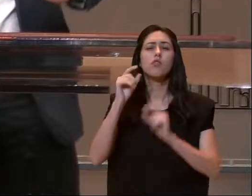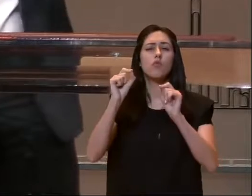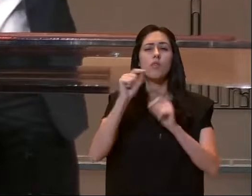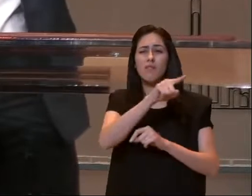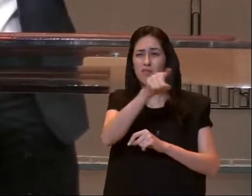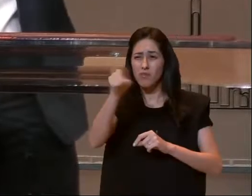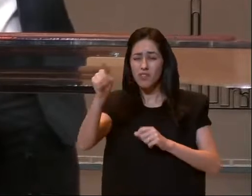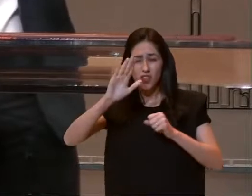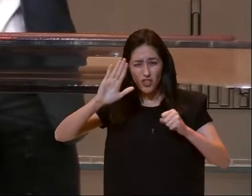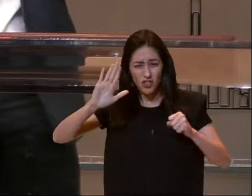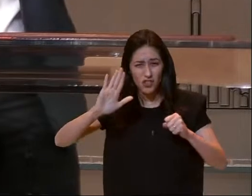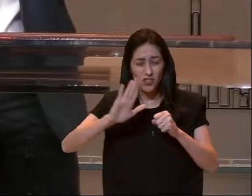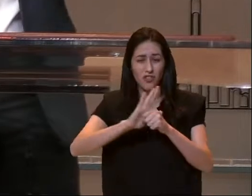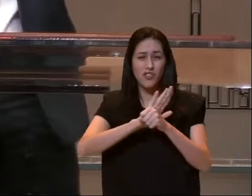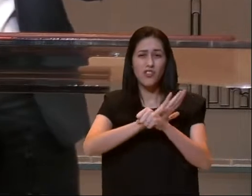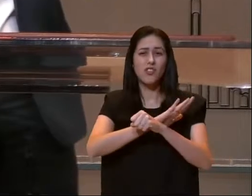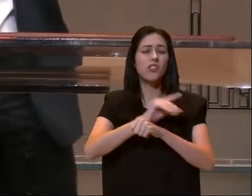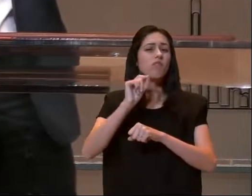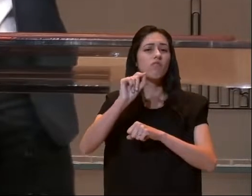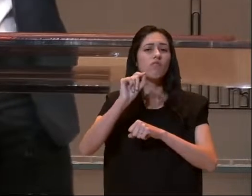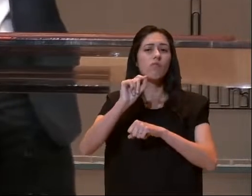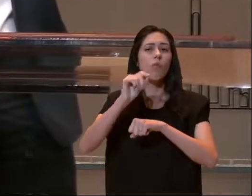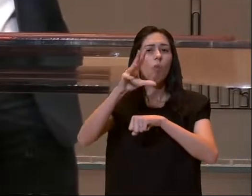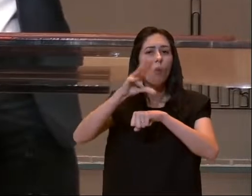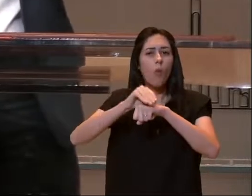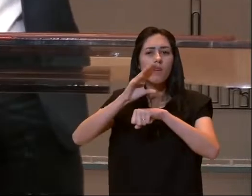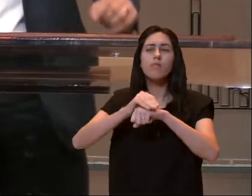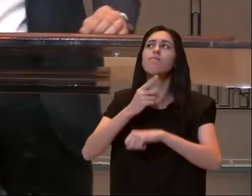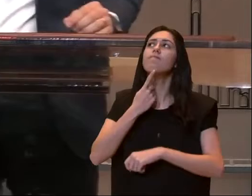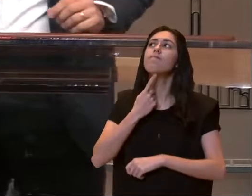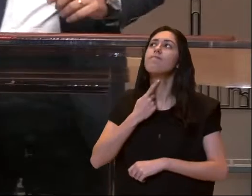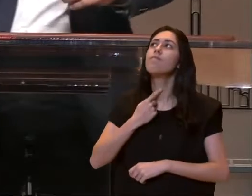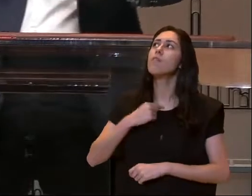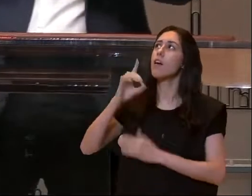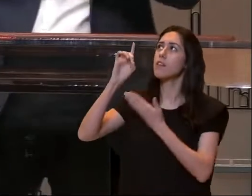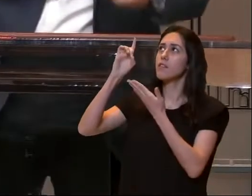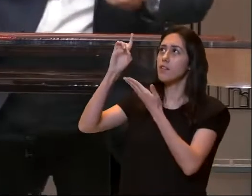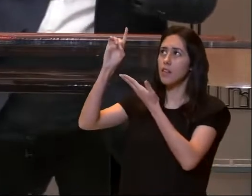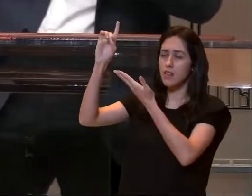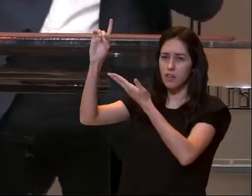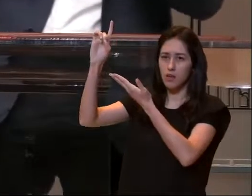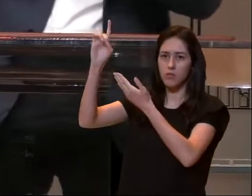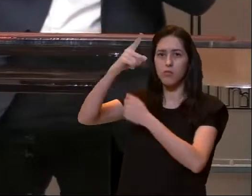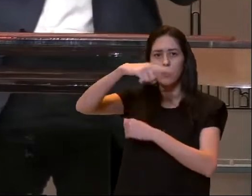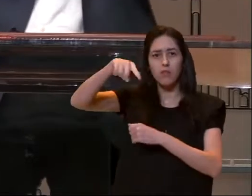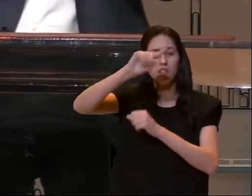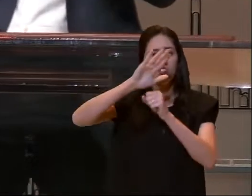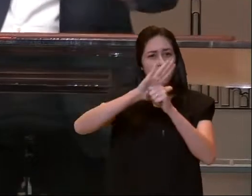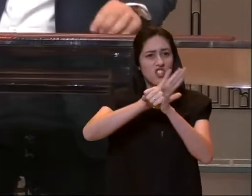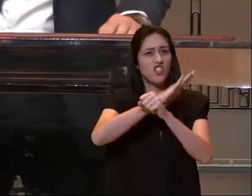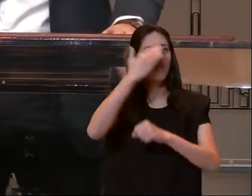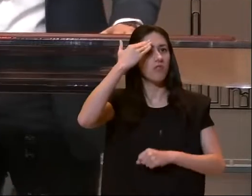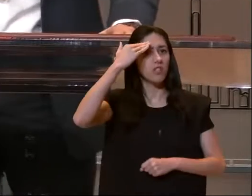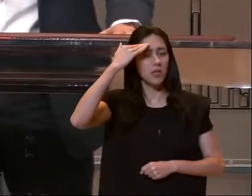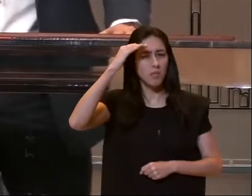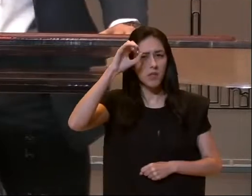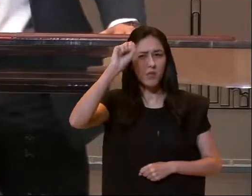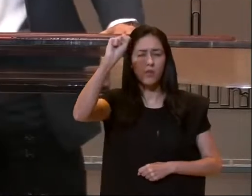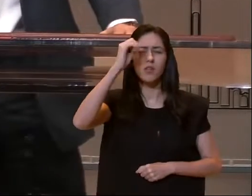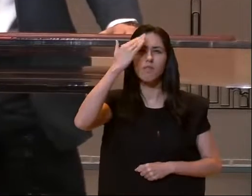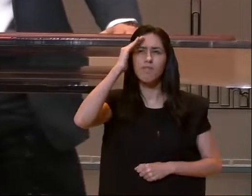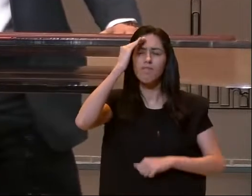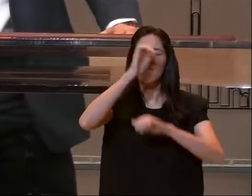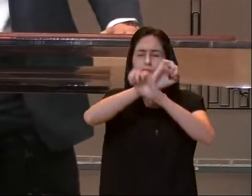cheios do pleno conhecimento da vontade de Deus, com toda a sabedoria e